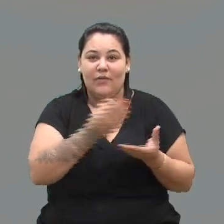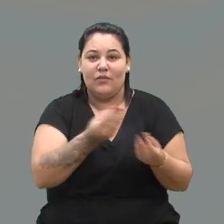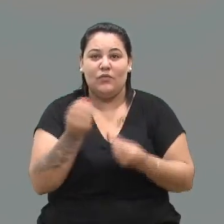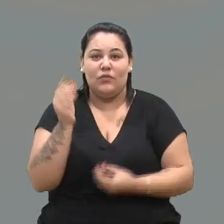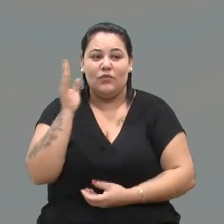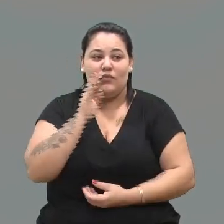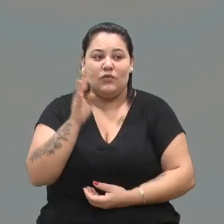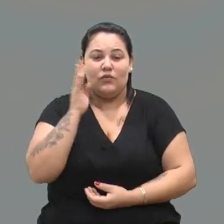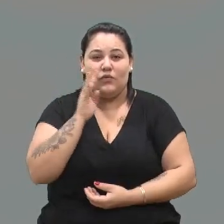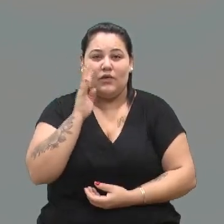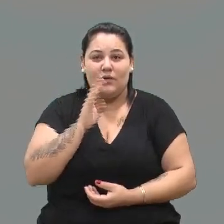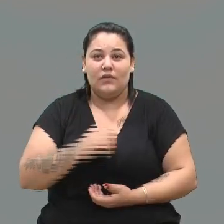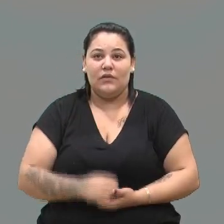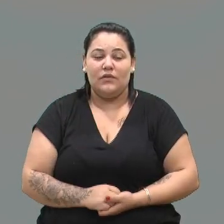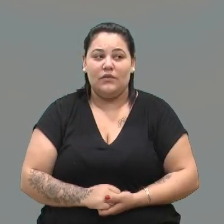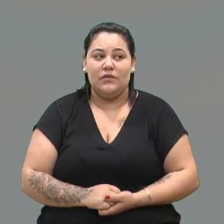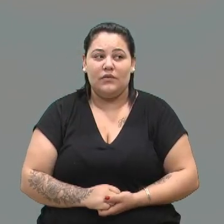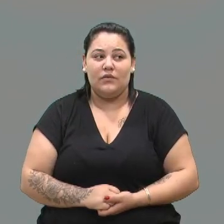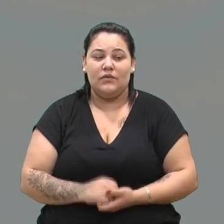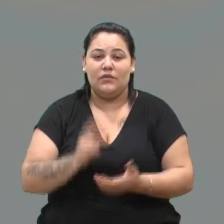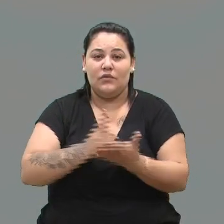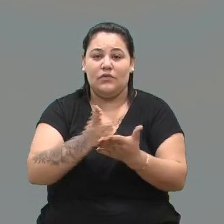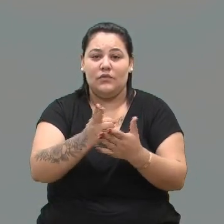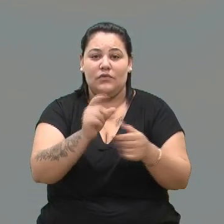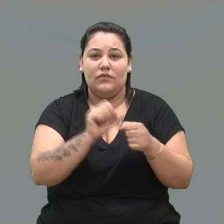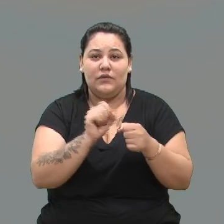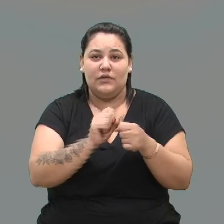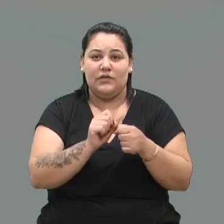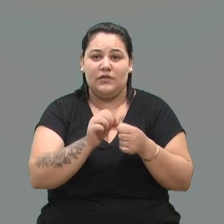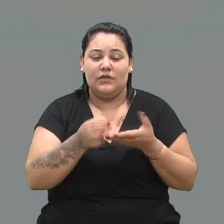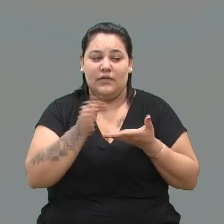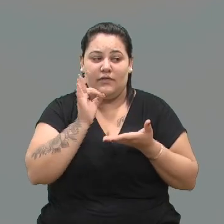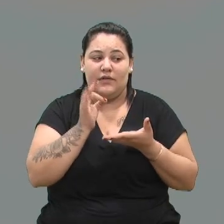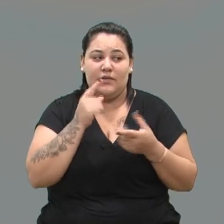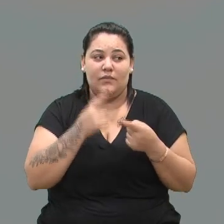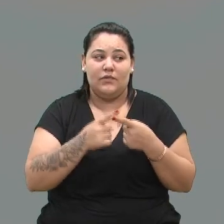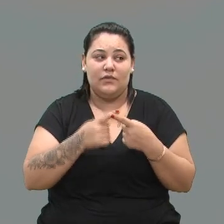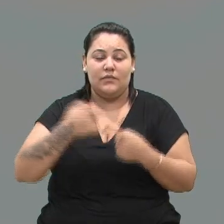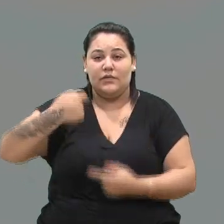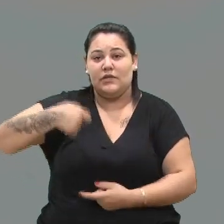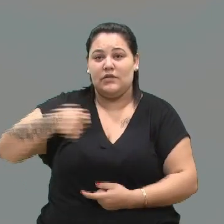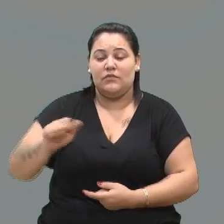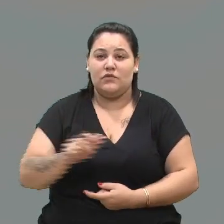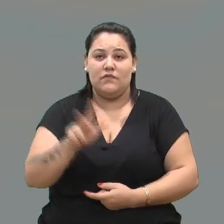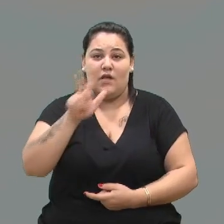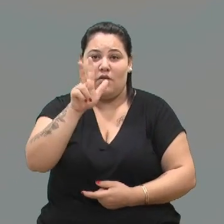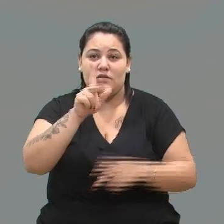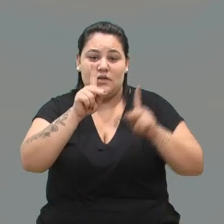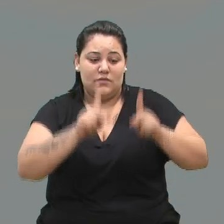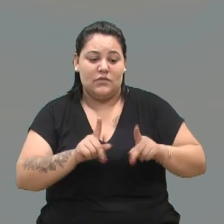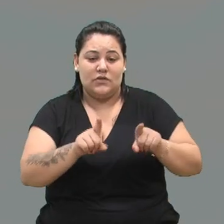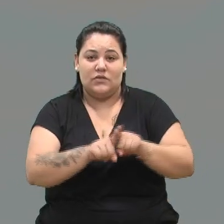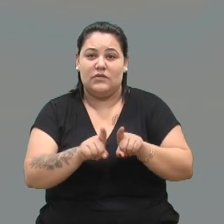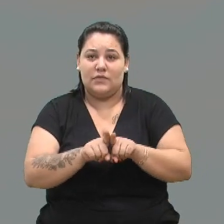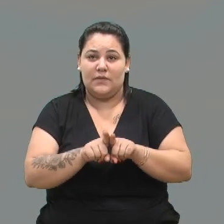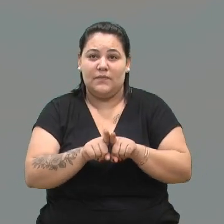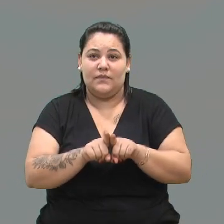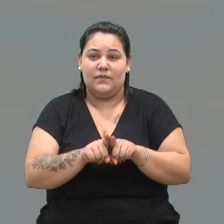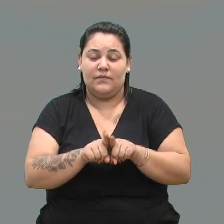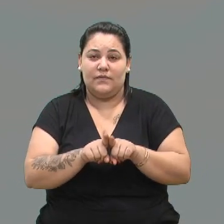que nós devemos continuar fazendo esse café, porque nós temos que valorizar também essas pessoas que